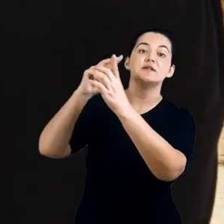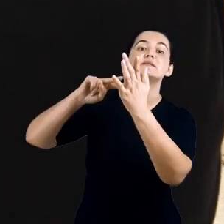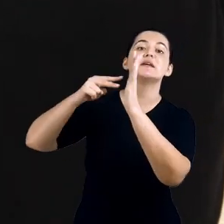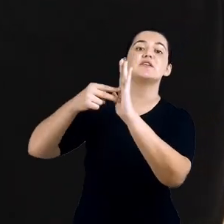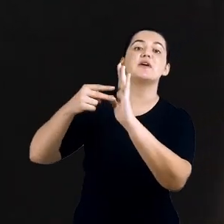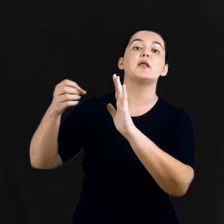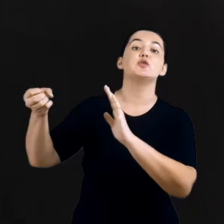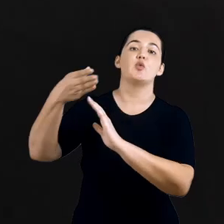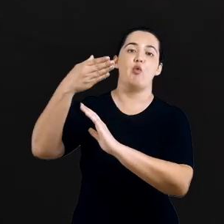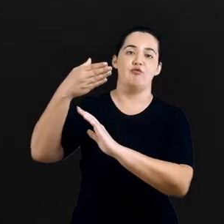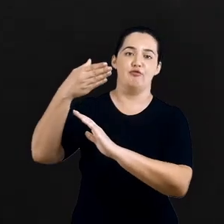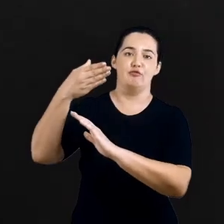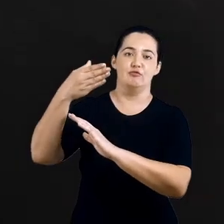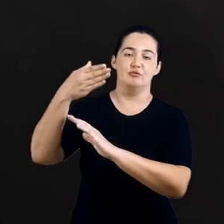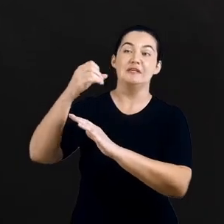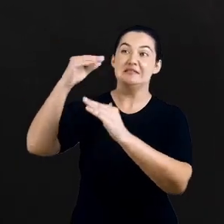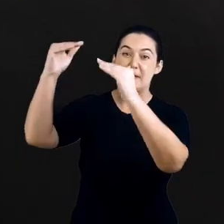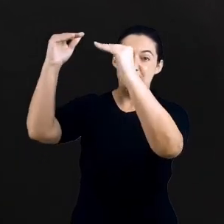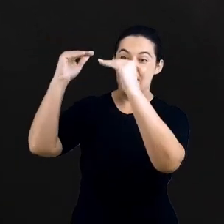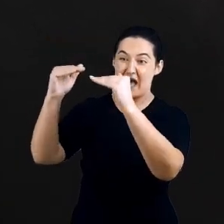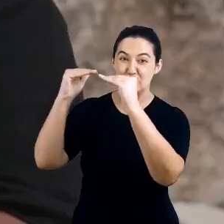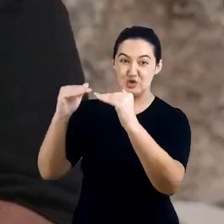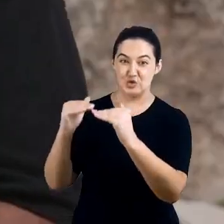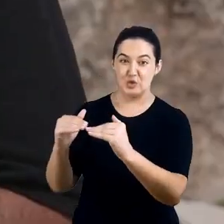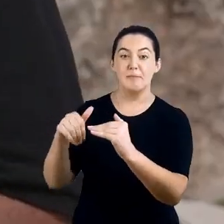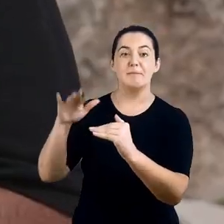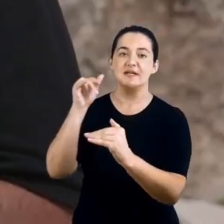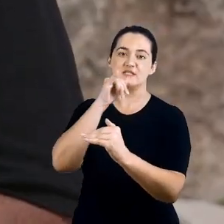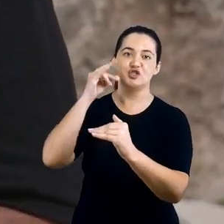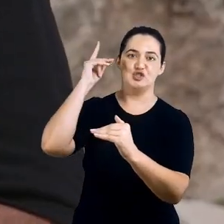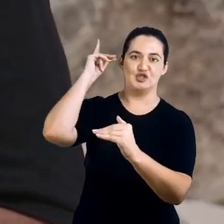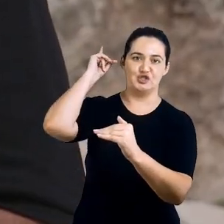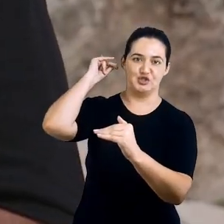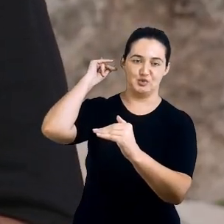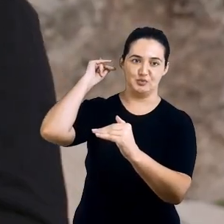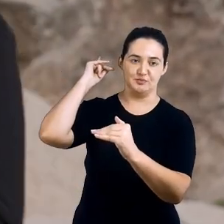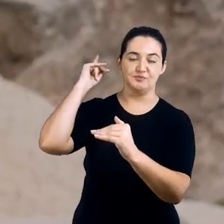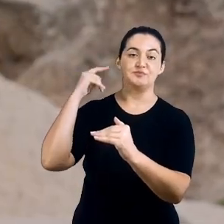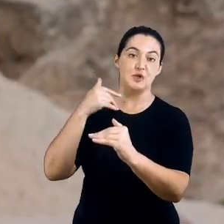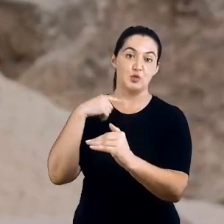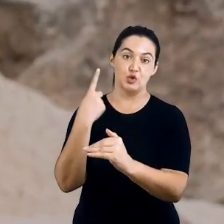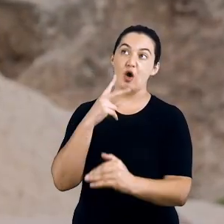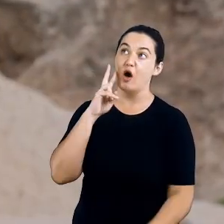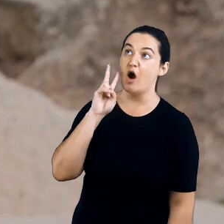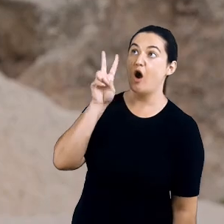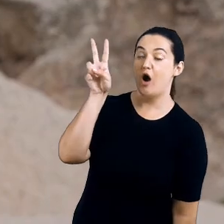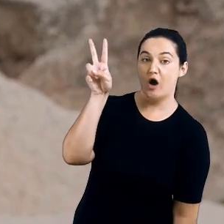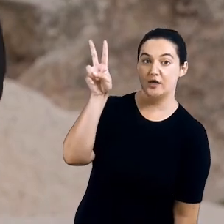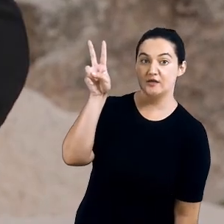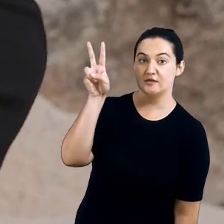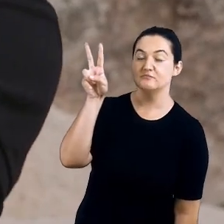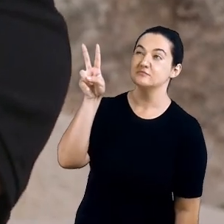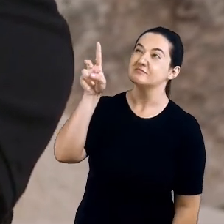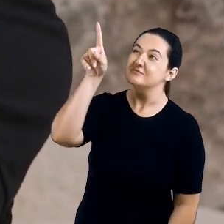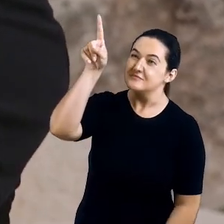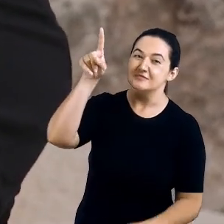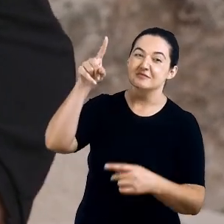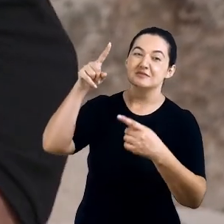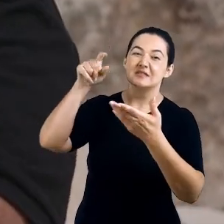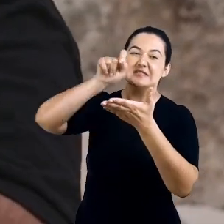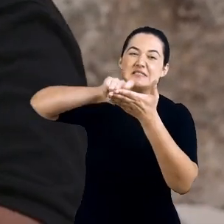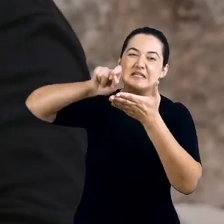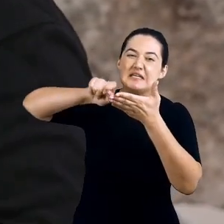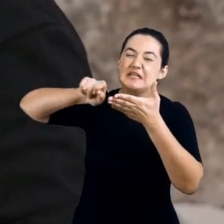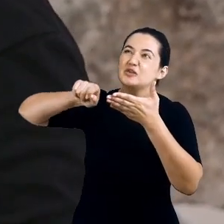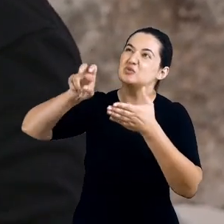achado, mais tarde é. Assim, se estivermos no nível do segundo período do templo e olharmos para cima, ao vermos uma